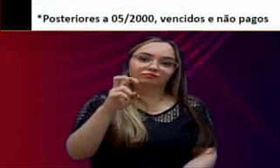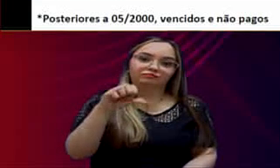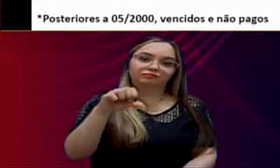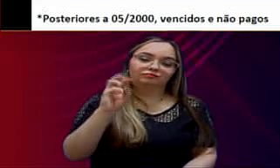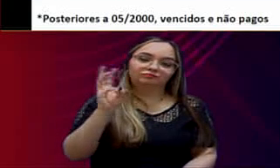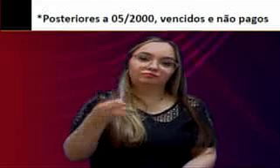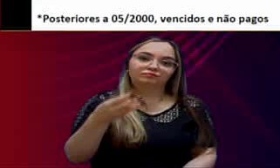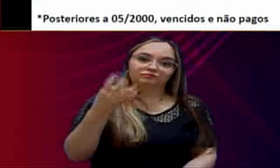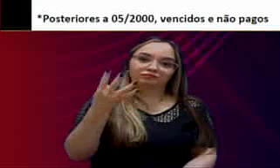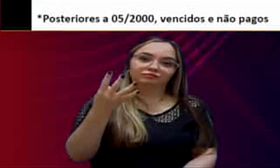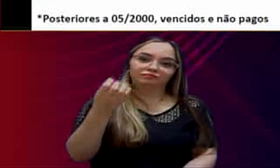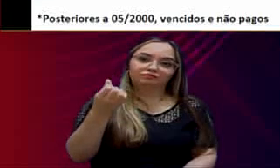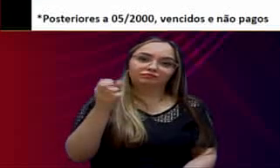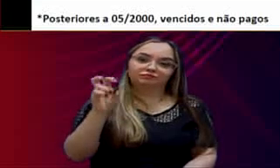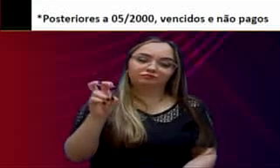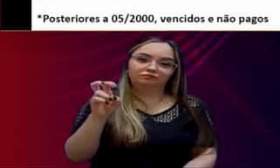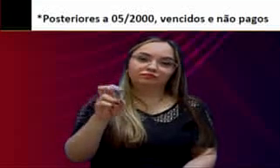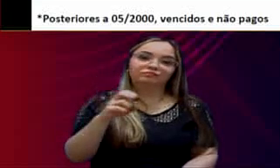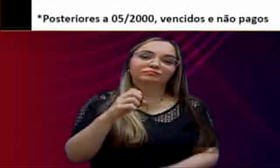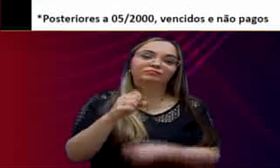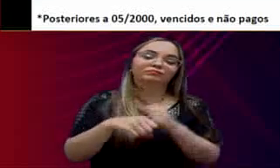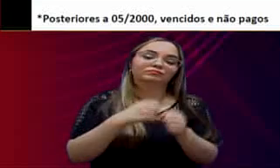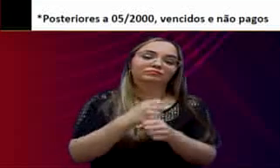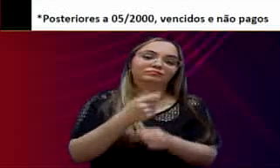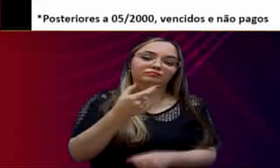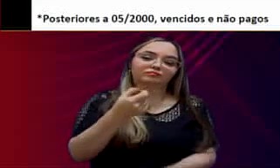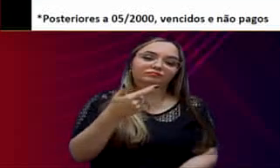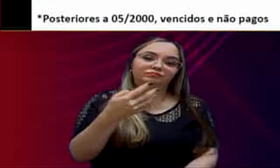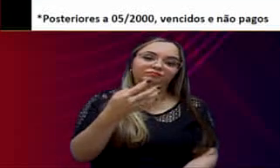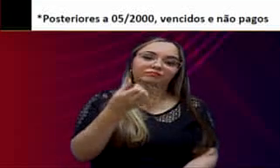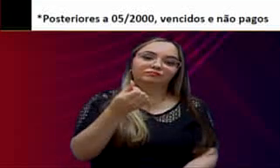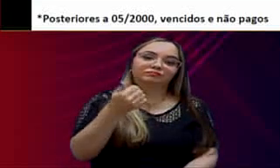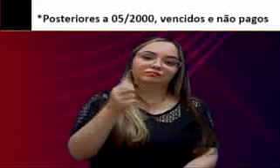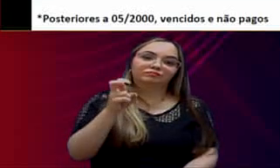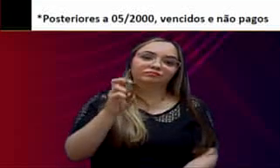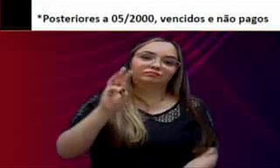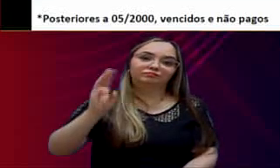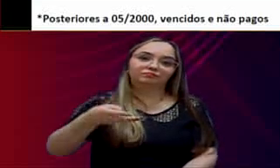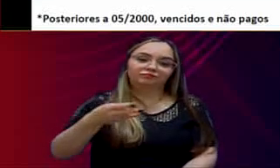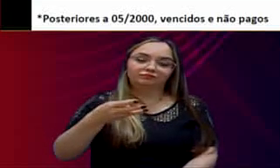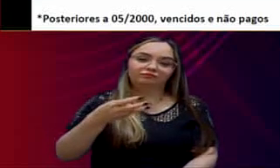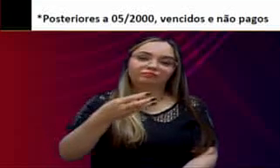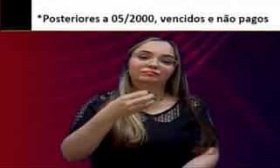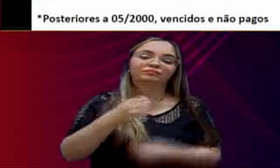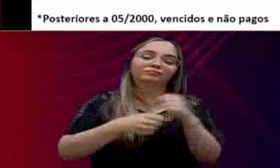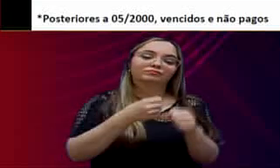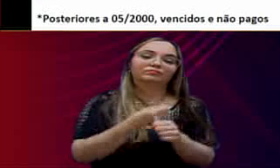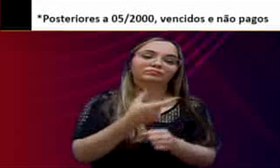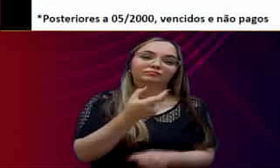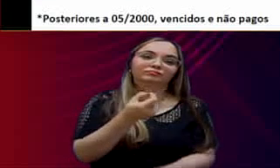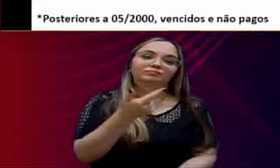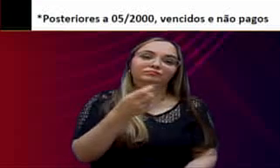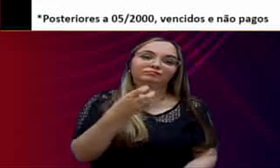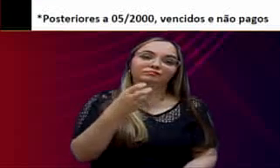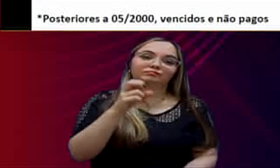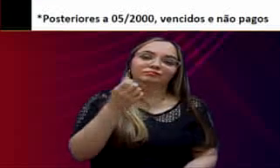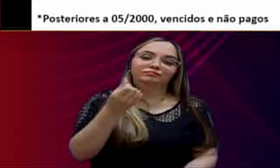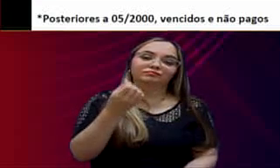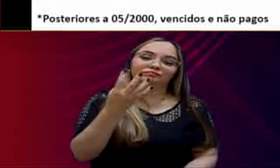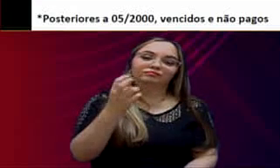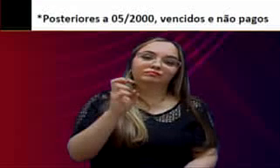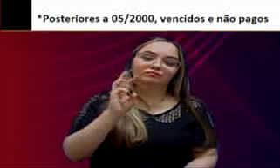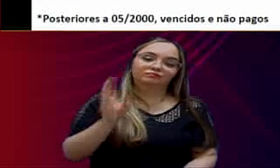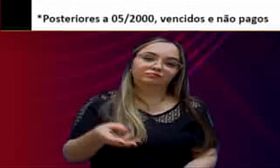2024 615 milhões 696 em 2025 640 milhões 541 em